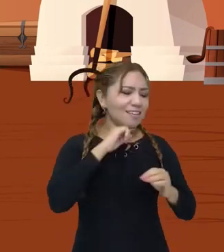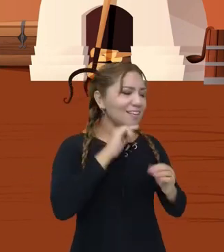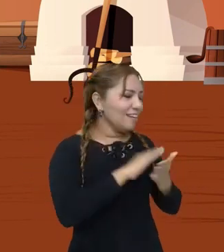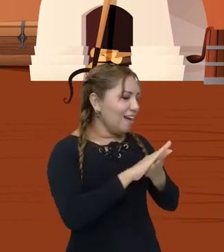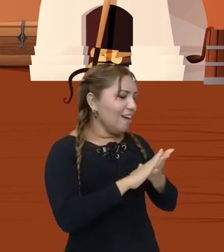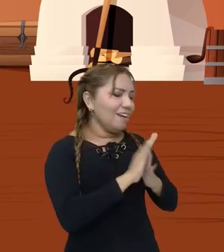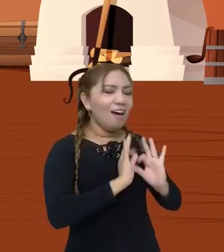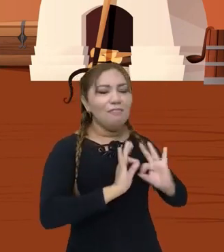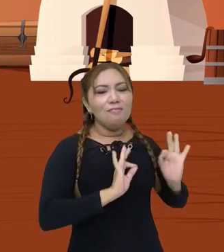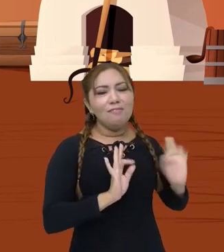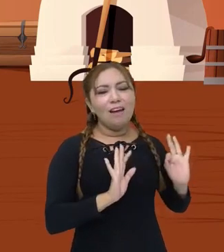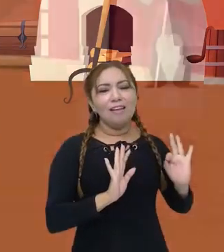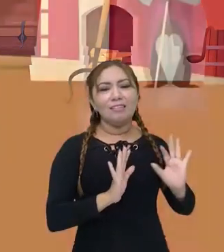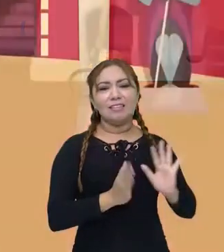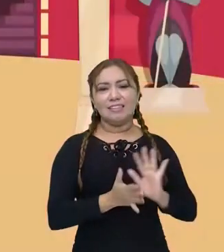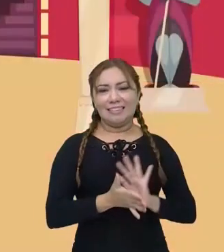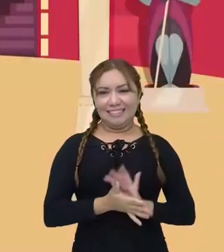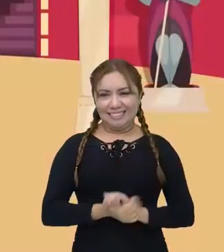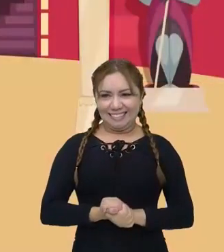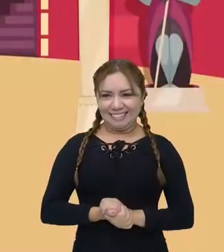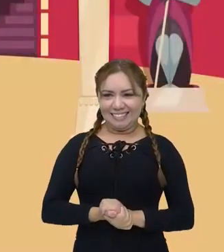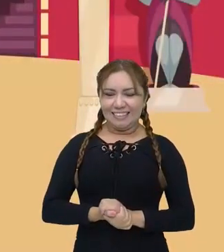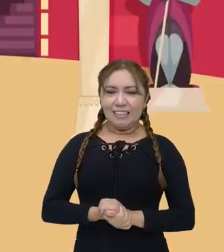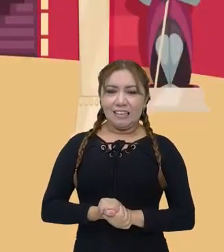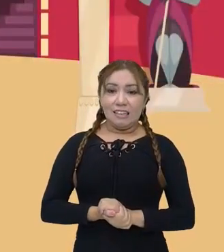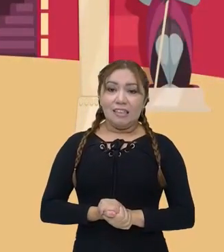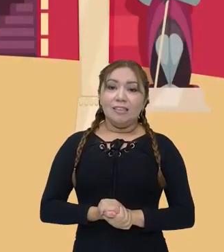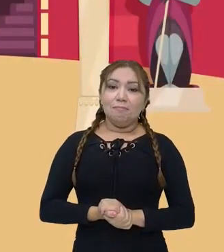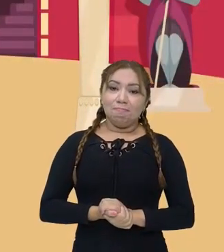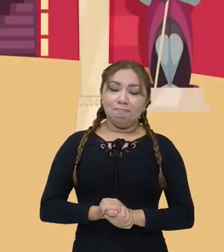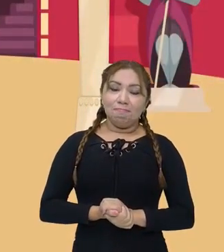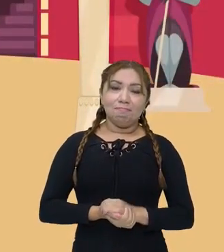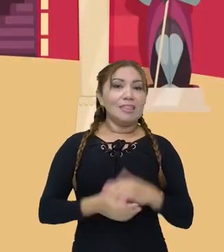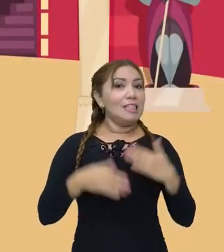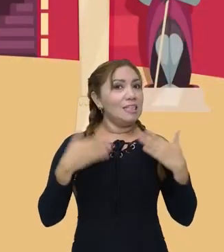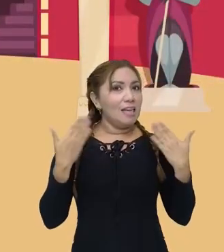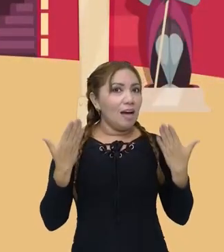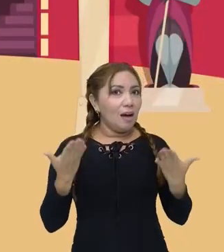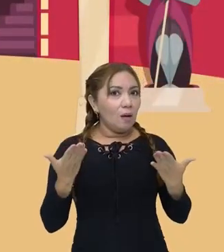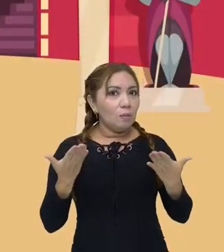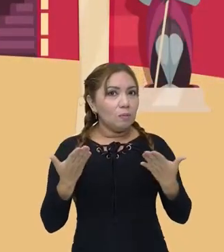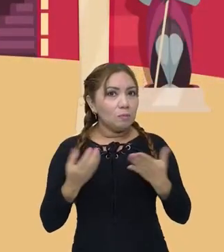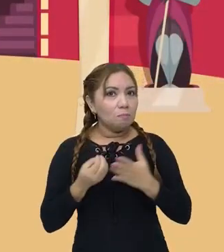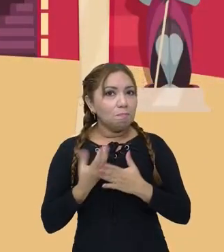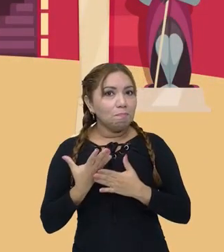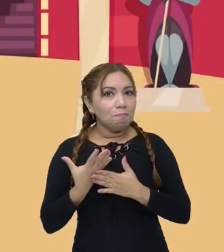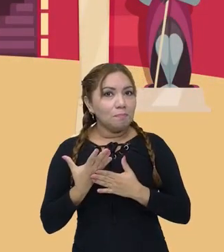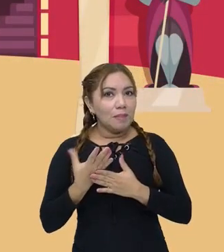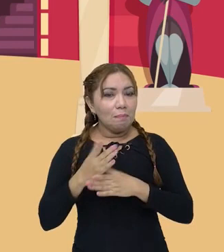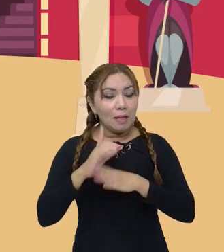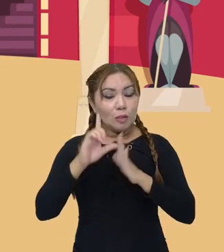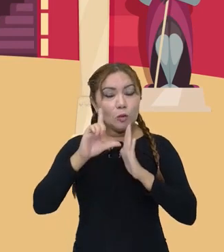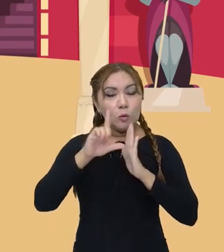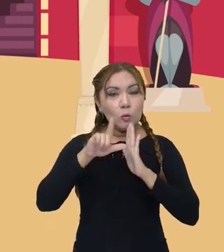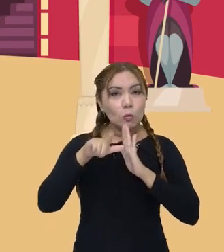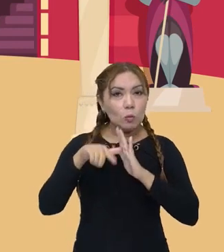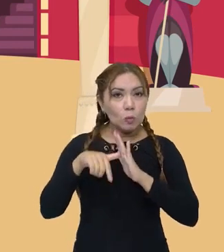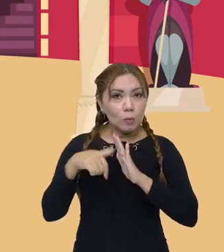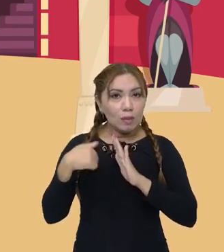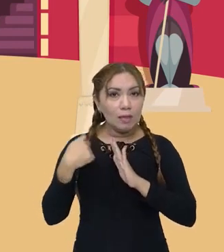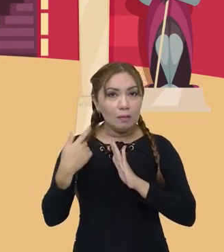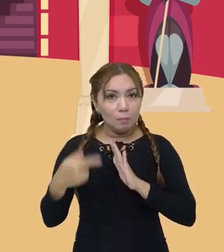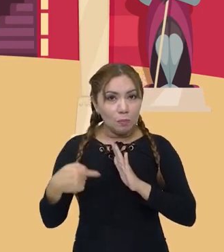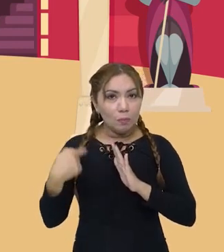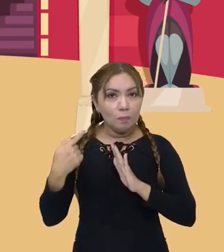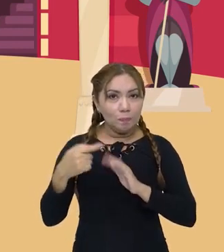quer, ninguém nada faz. E algo, passando o tempo do